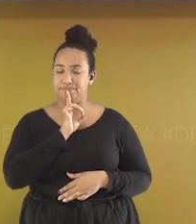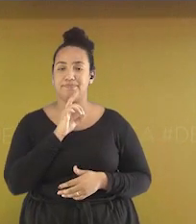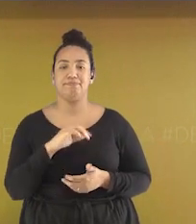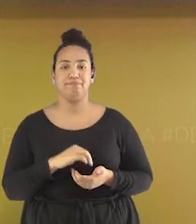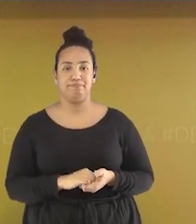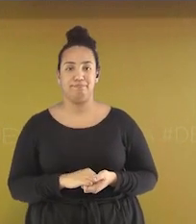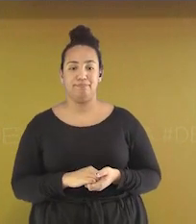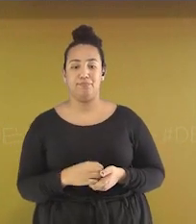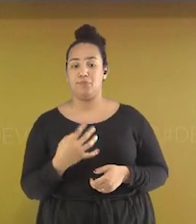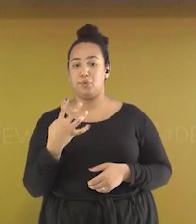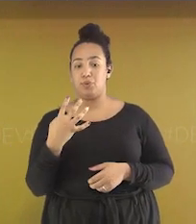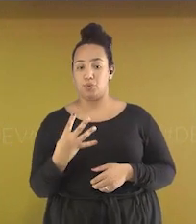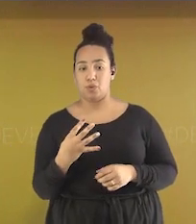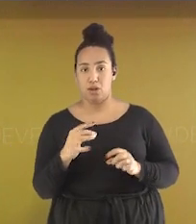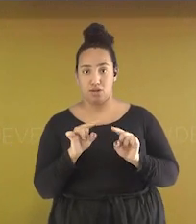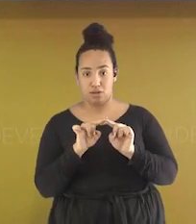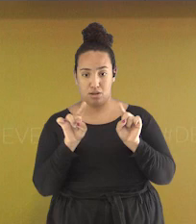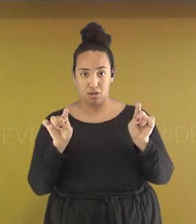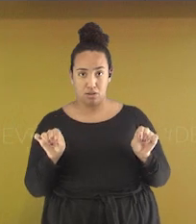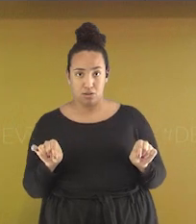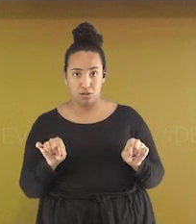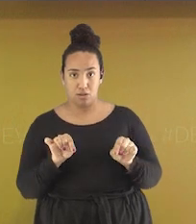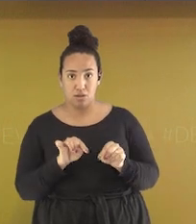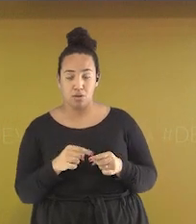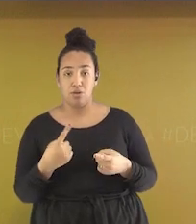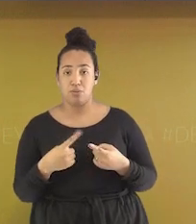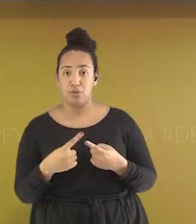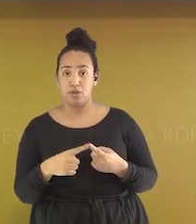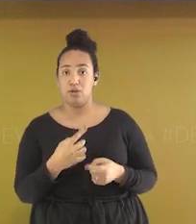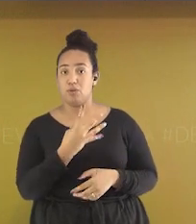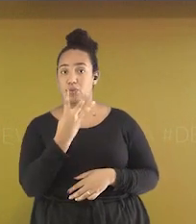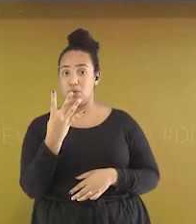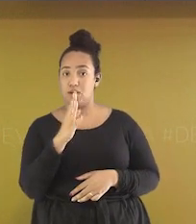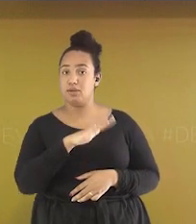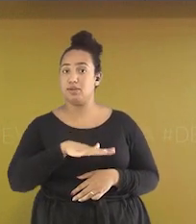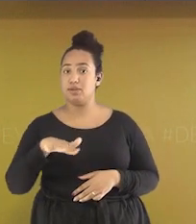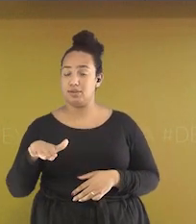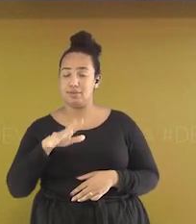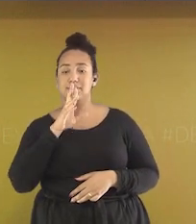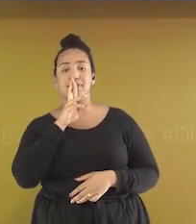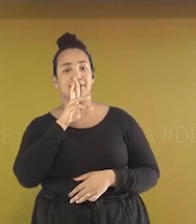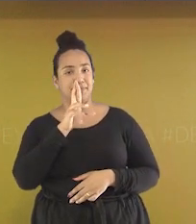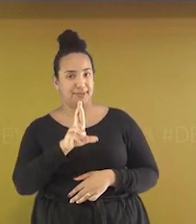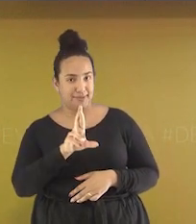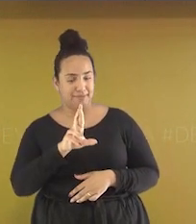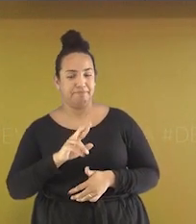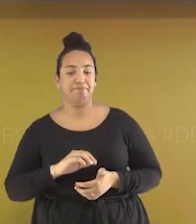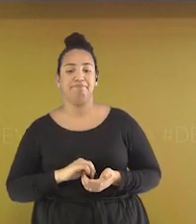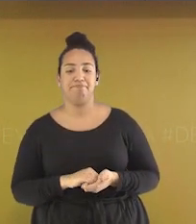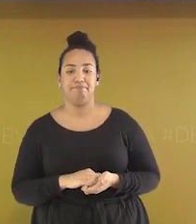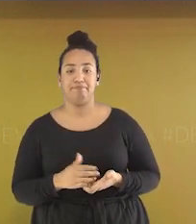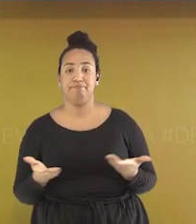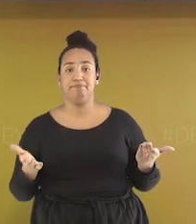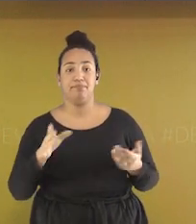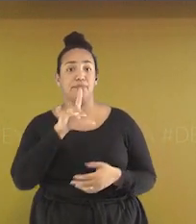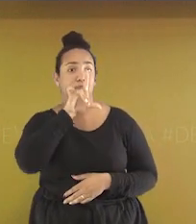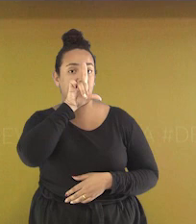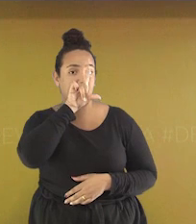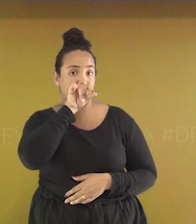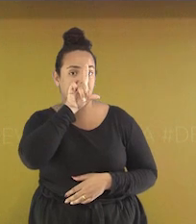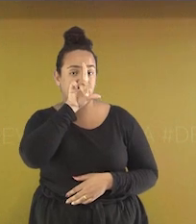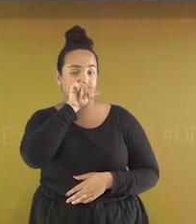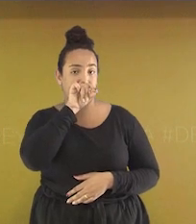Vamos adicionar 4 quadradinhos, já que 4 crianças disseram que têm gatos. Agora, para